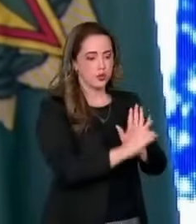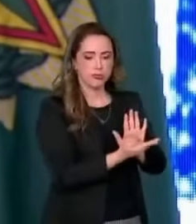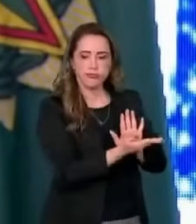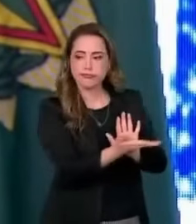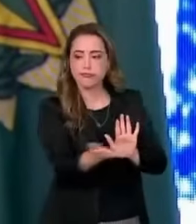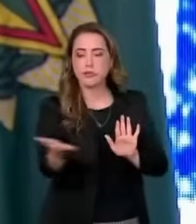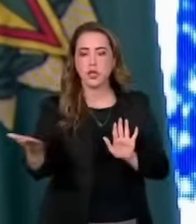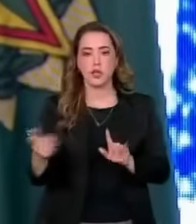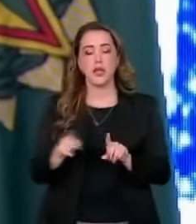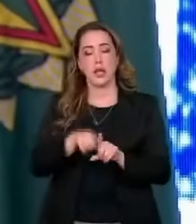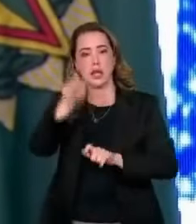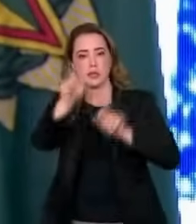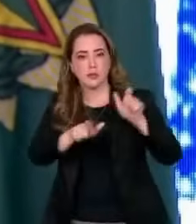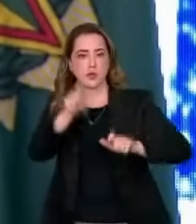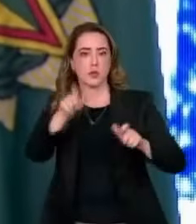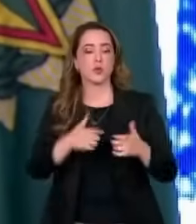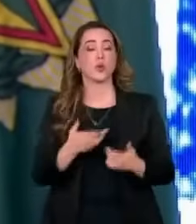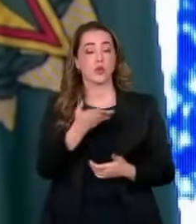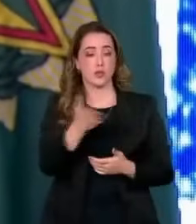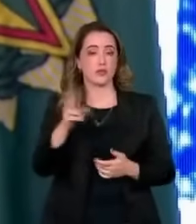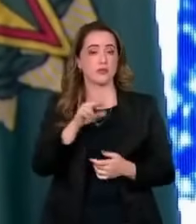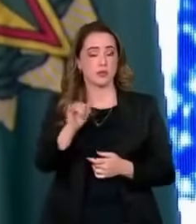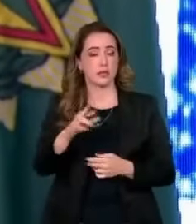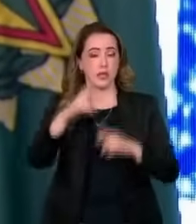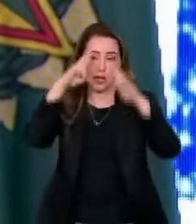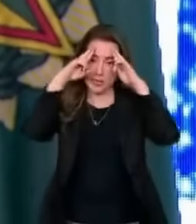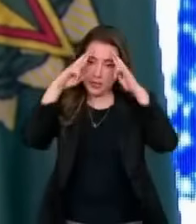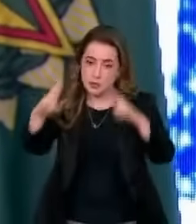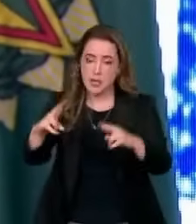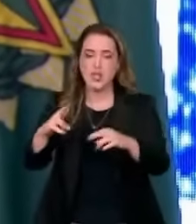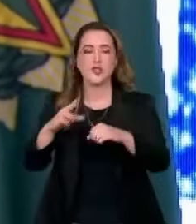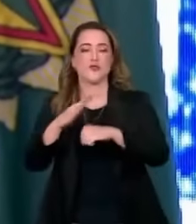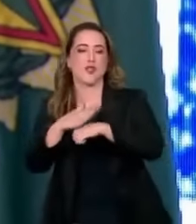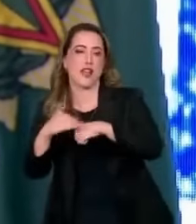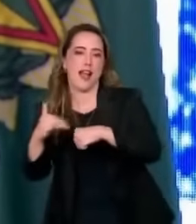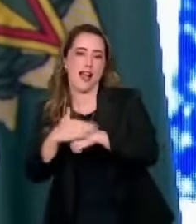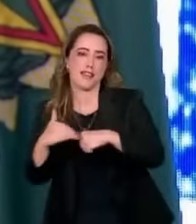vão ser tratadas do jeito que elas são, mas com o carinho e o amor que elas merecem.